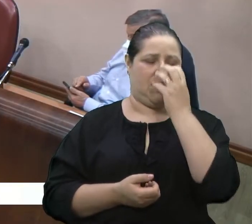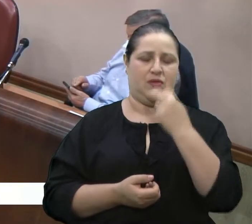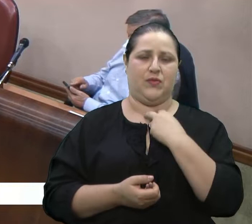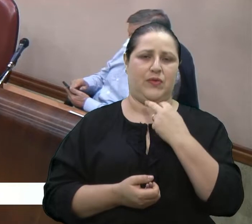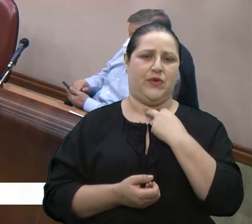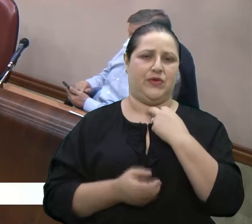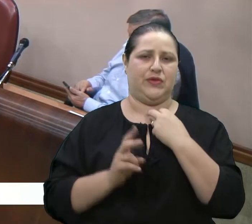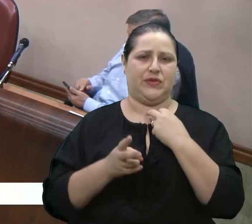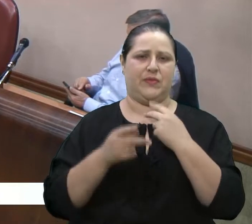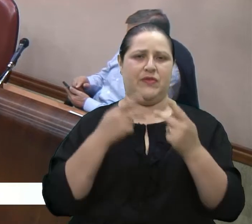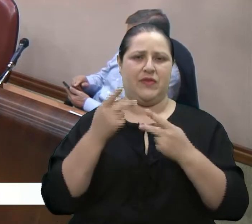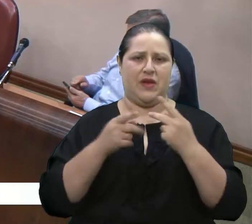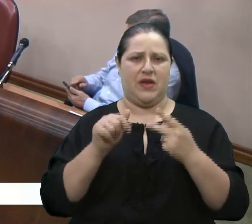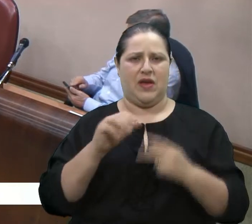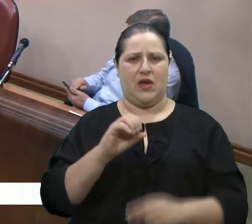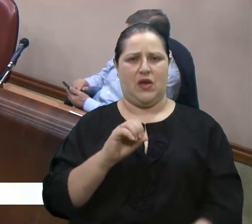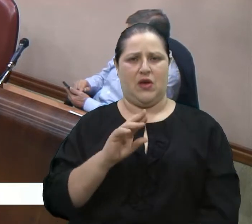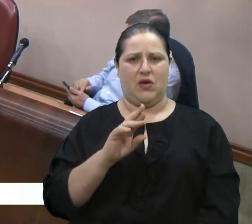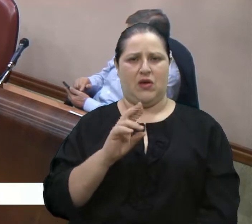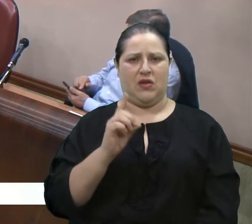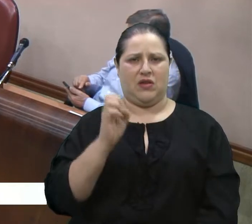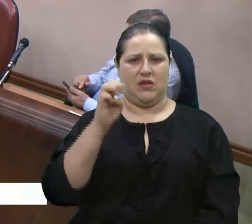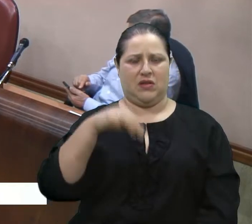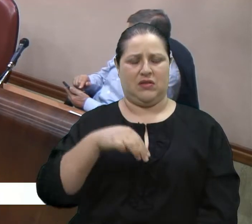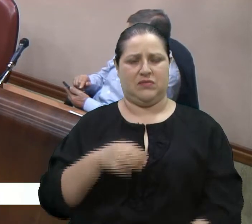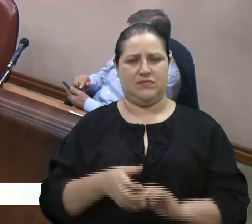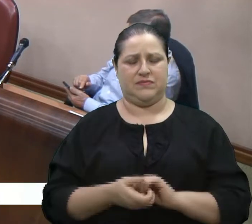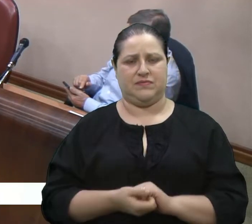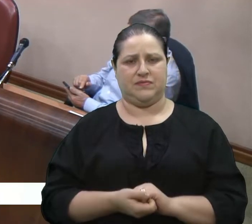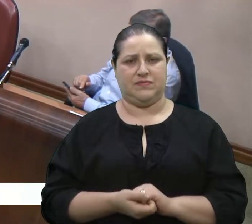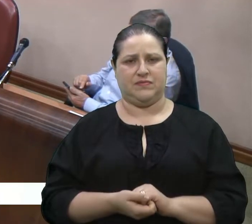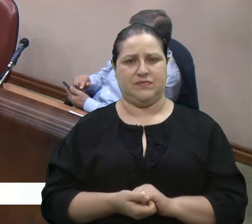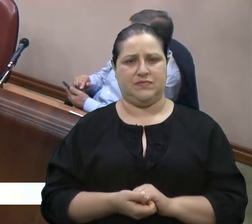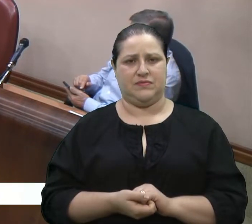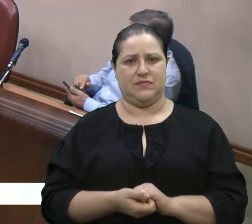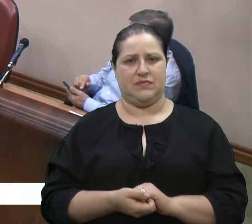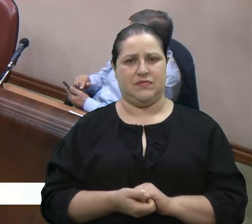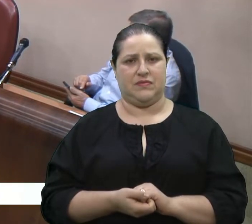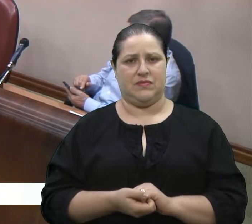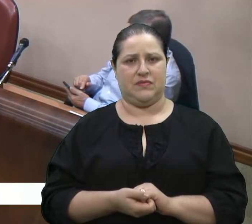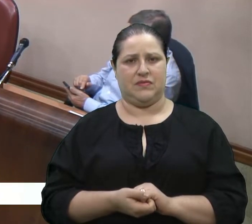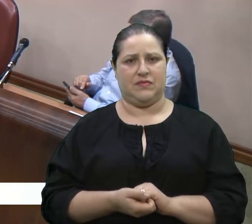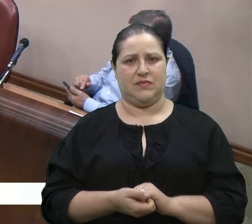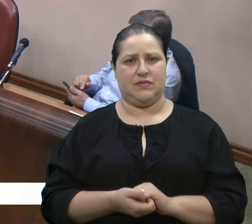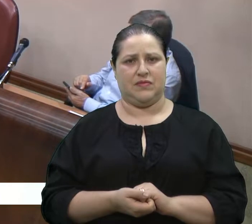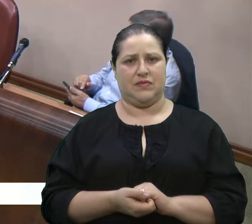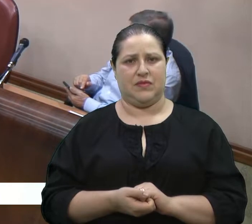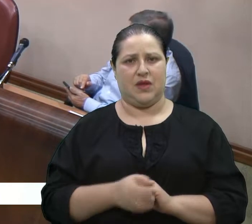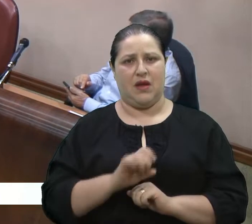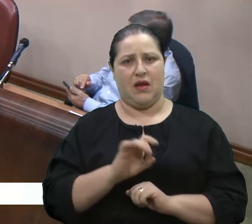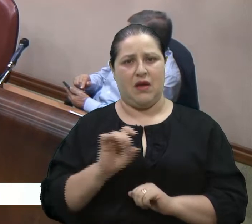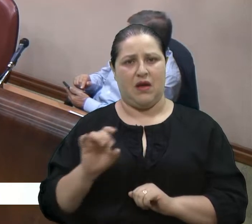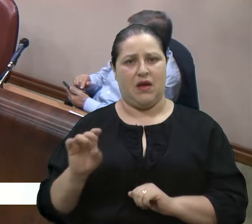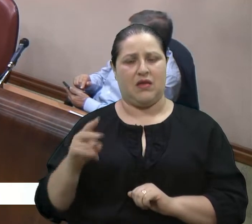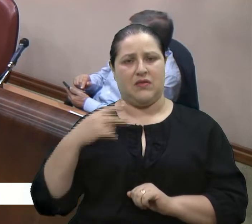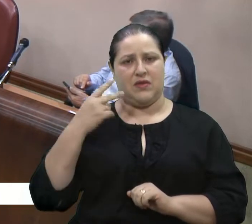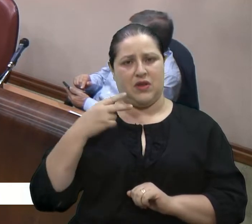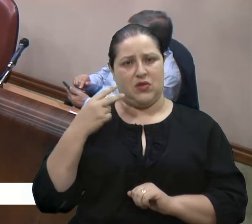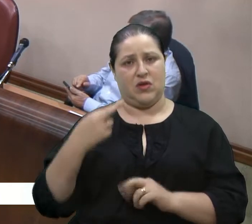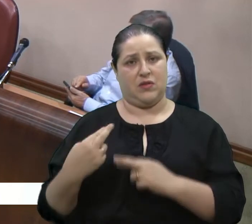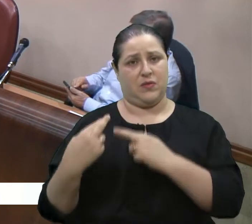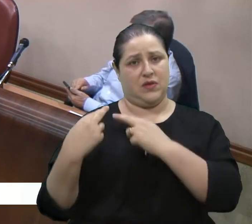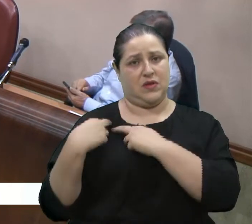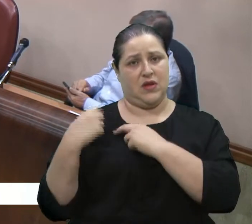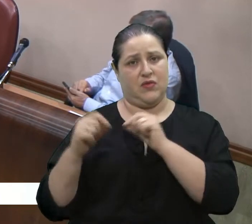cada vez que eu falar é questão de ordem. Peço uma parte, vereador. Só um minuto. Cada vereador, então, é responsável pelo que